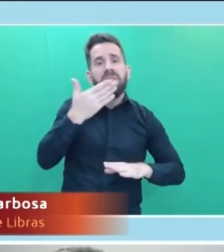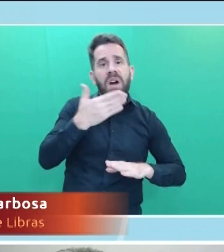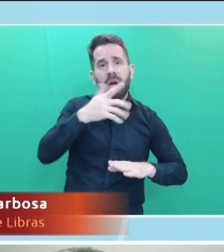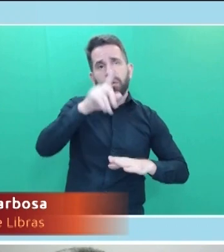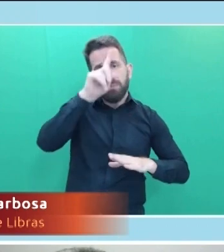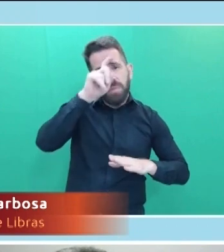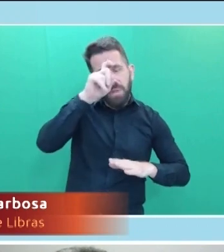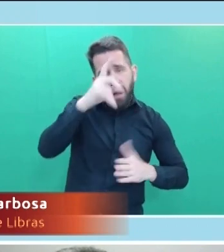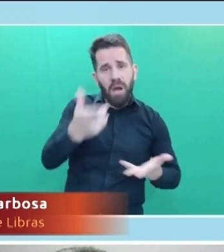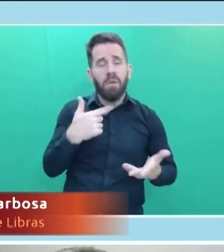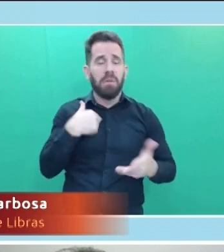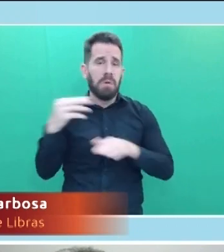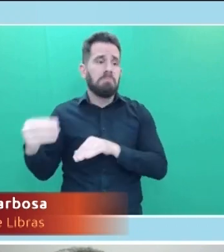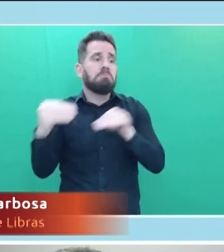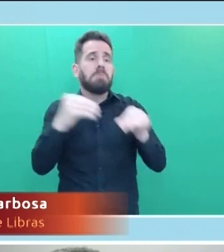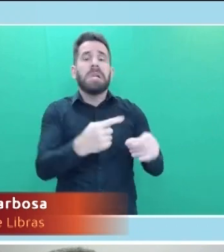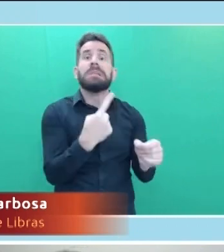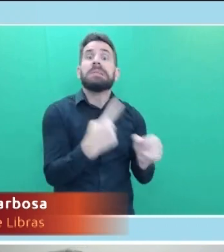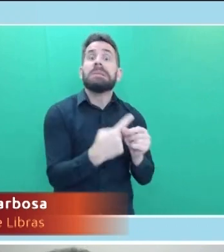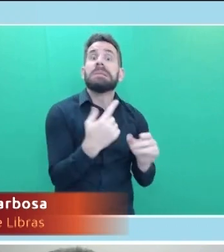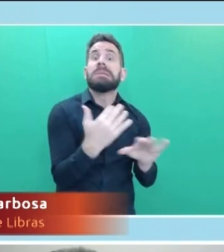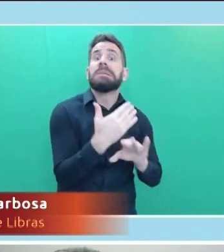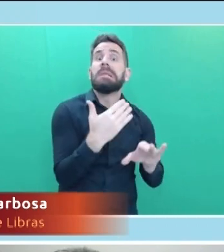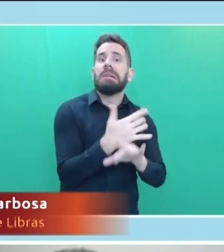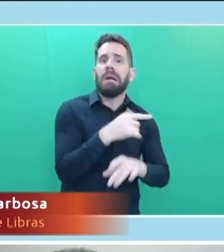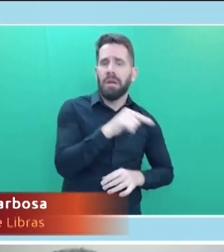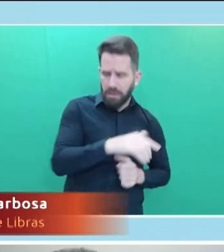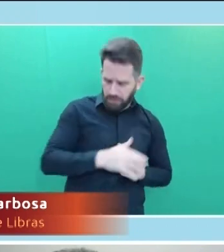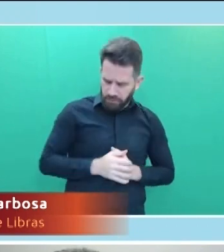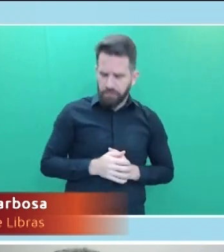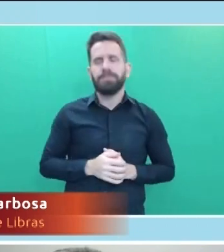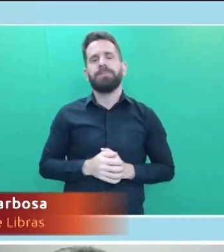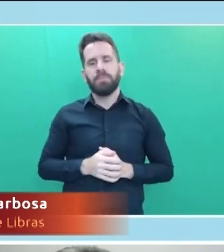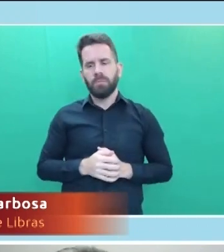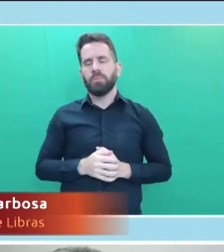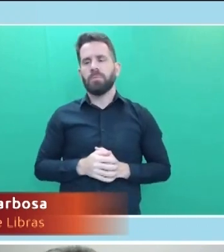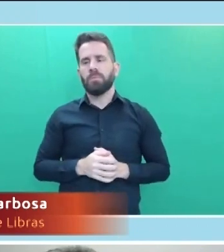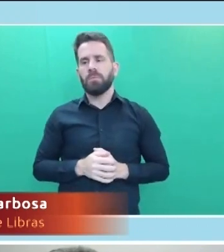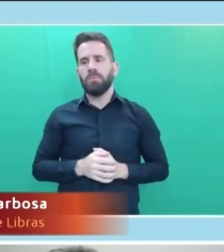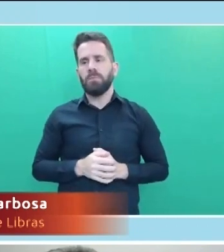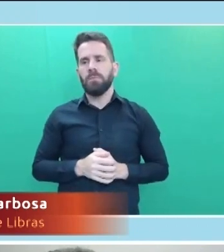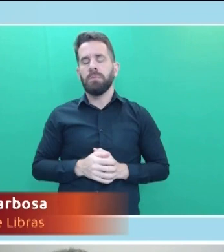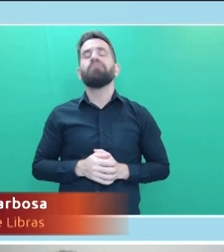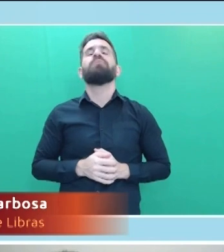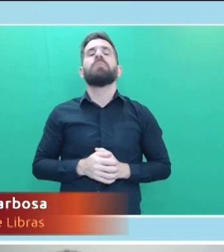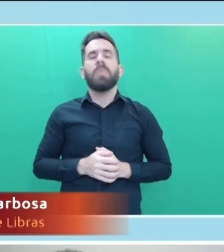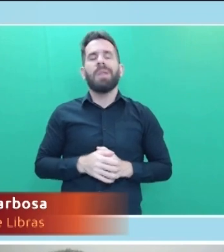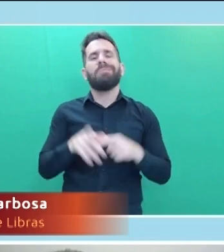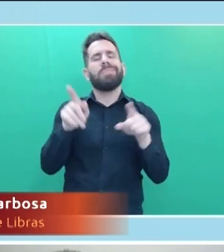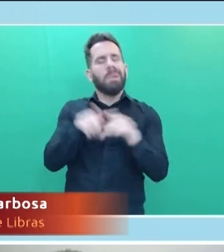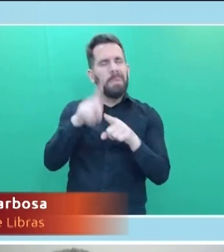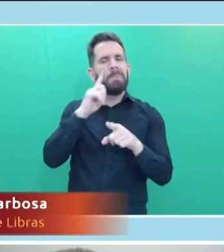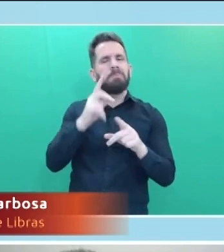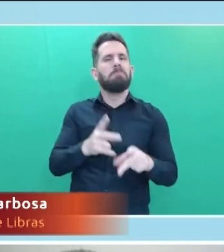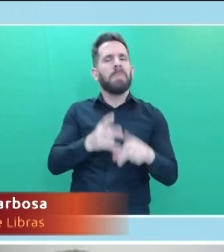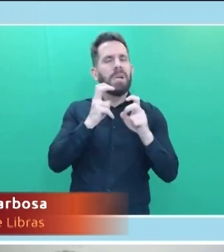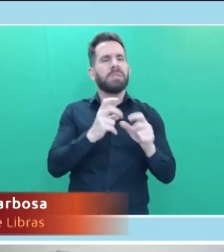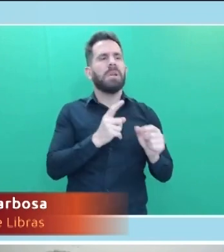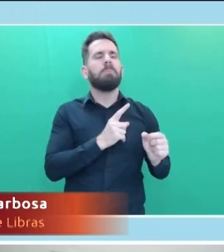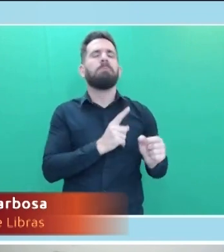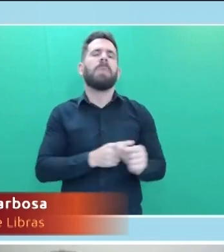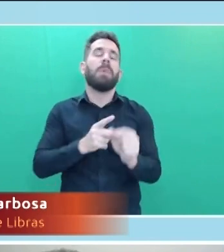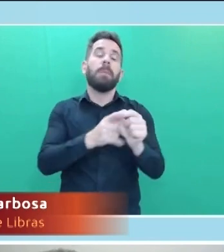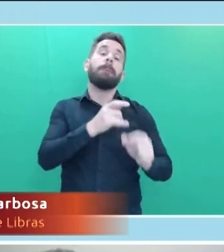nas áreas urbanas dos municípios, e principalmente dos maiores. A gente nota também que os municípios limítrofes com Mato